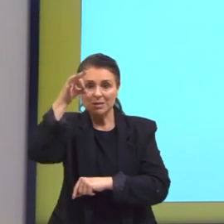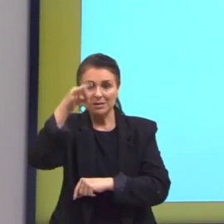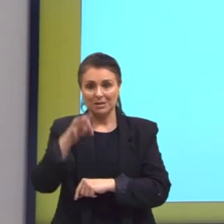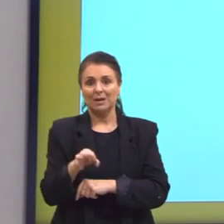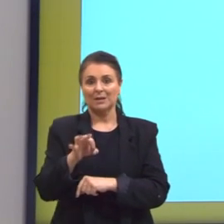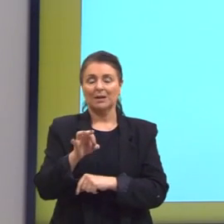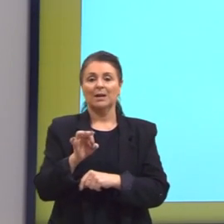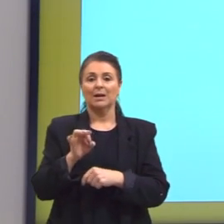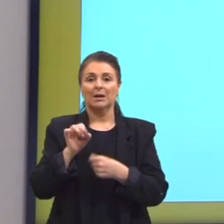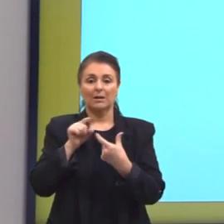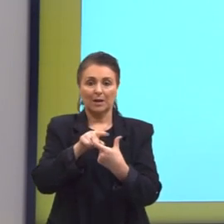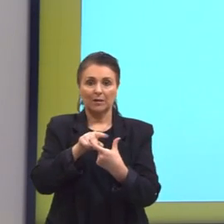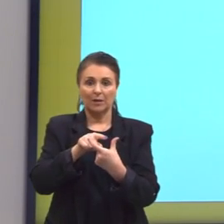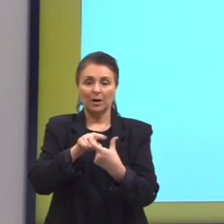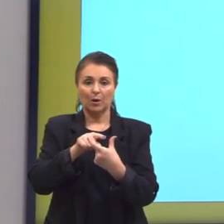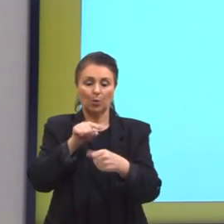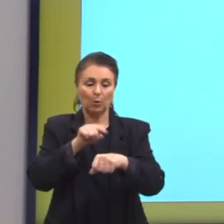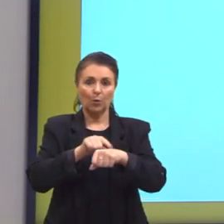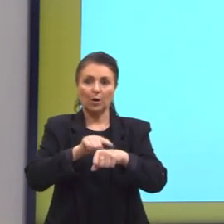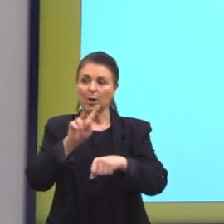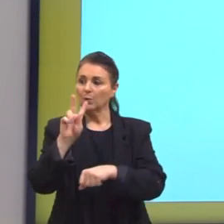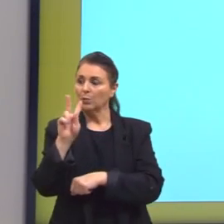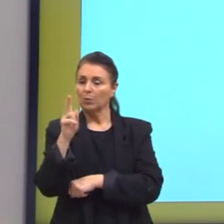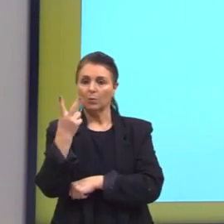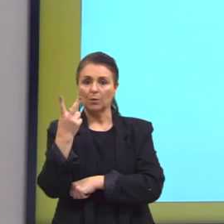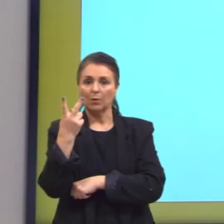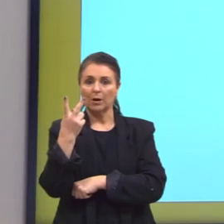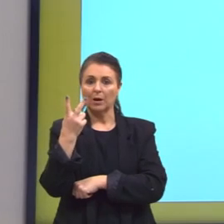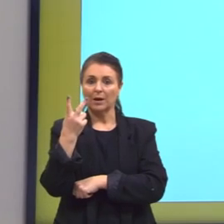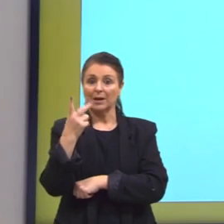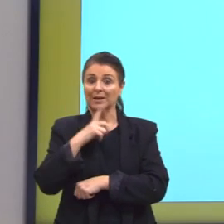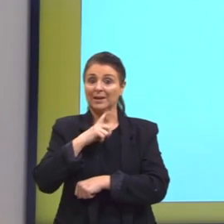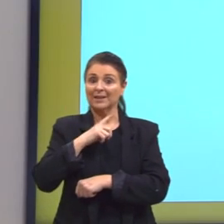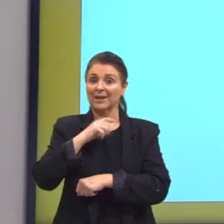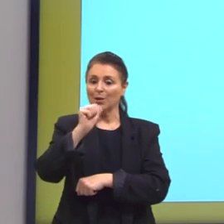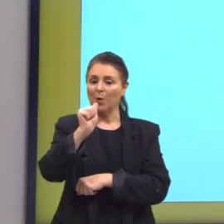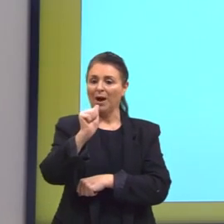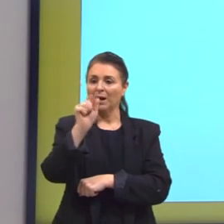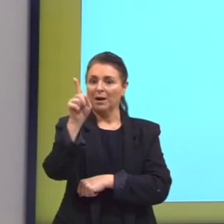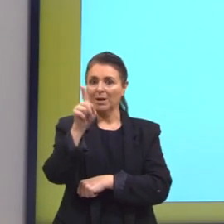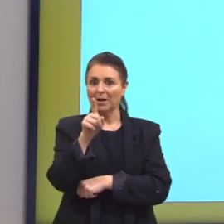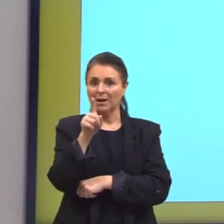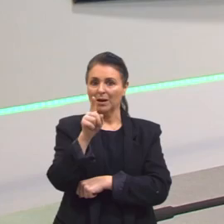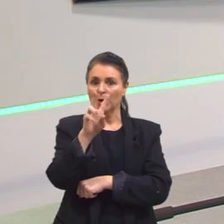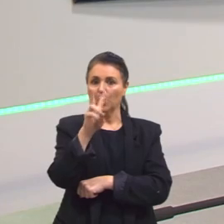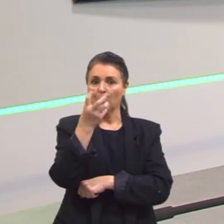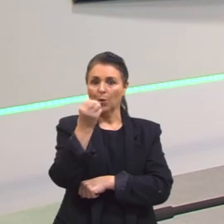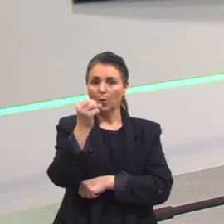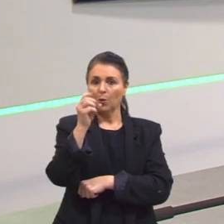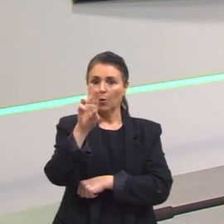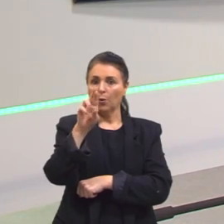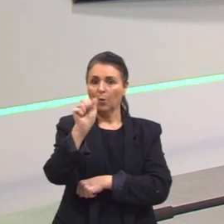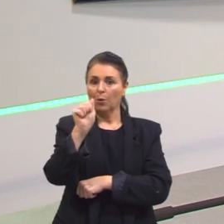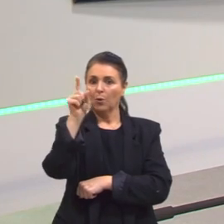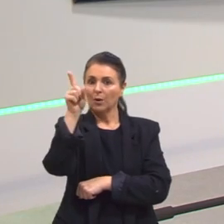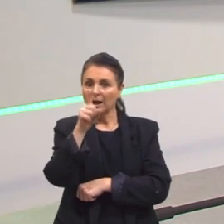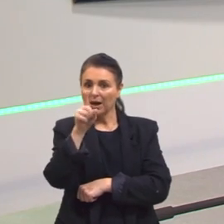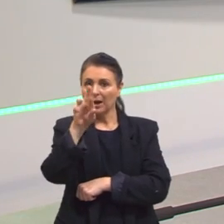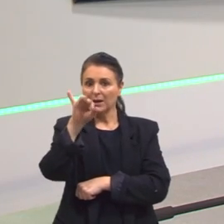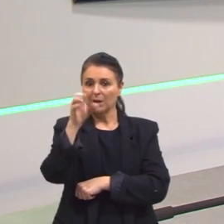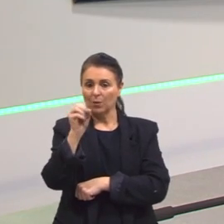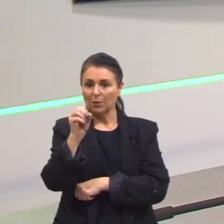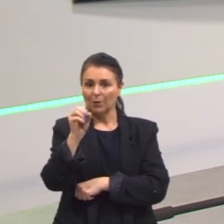horário é com h e é com acento no a o horário responsáveis